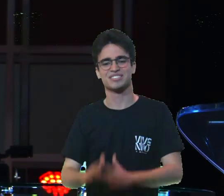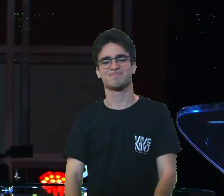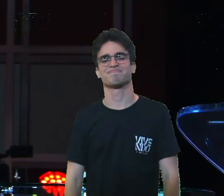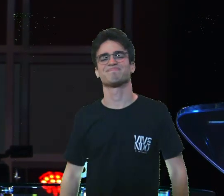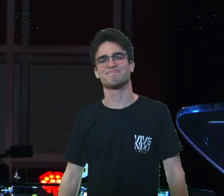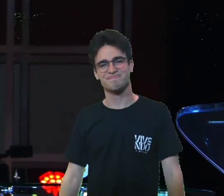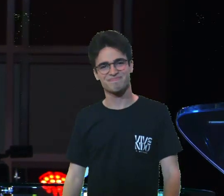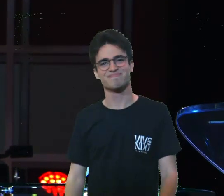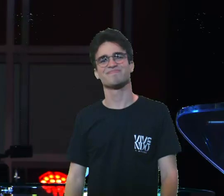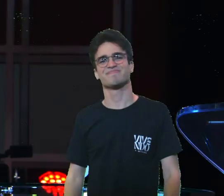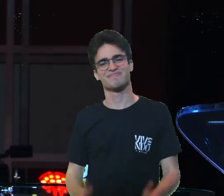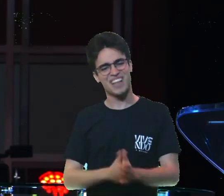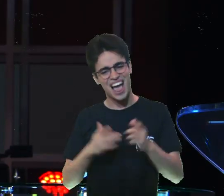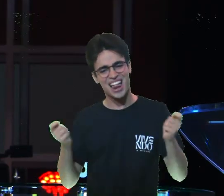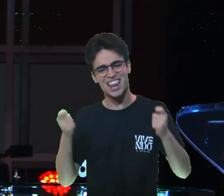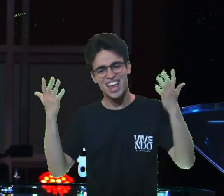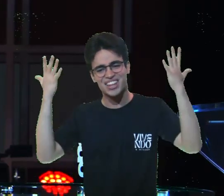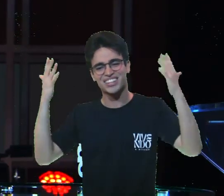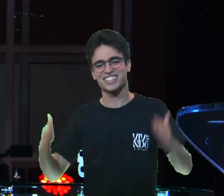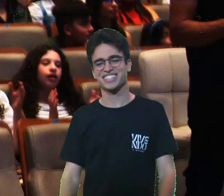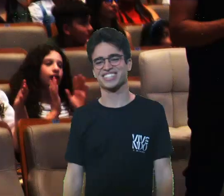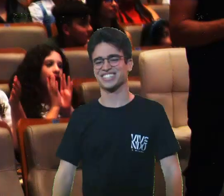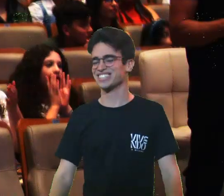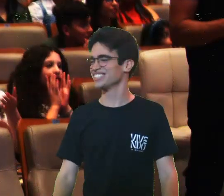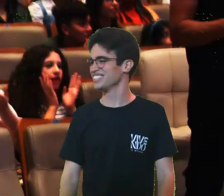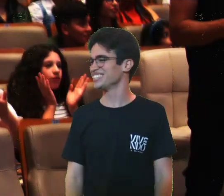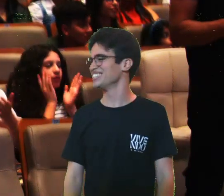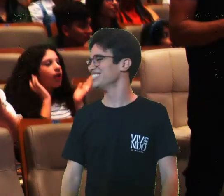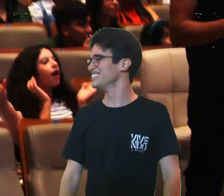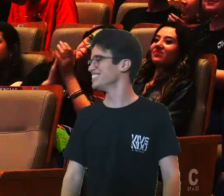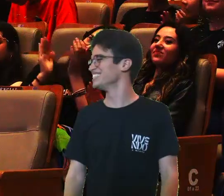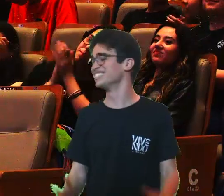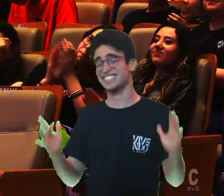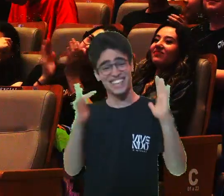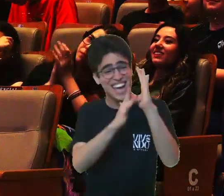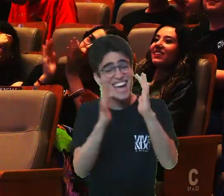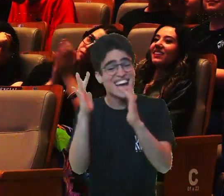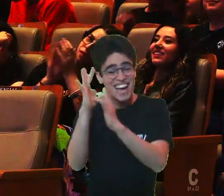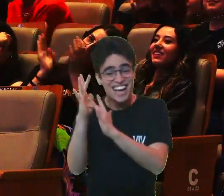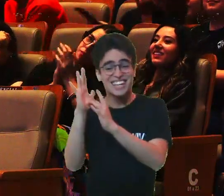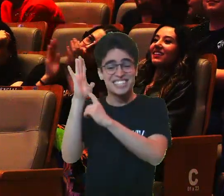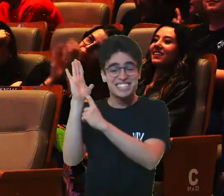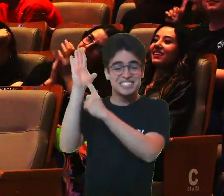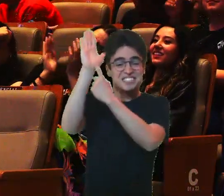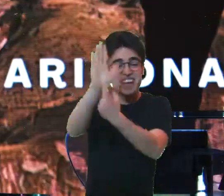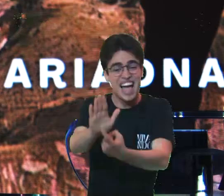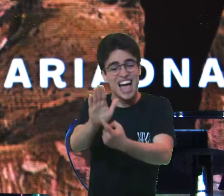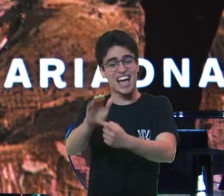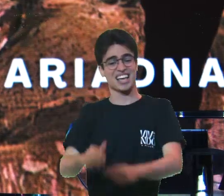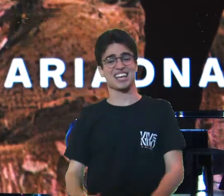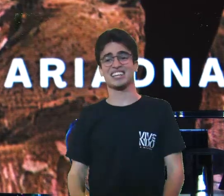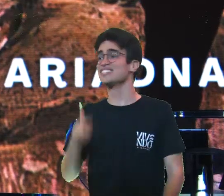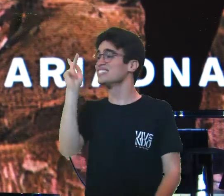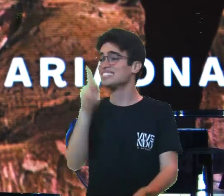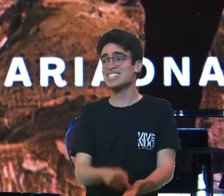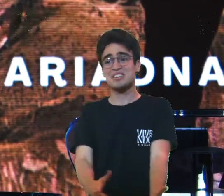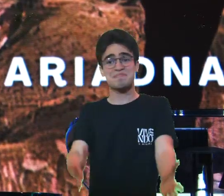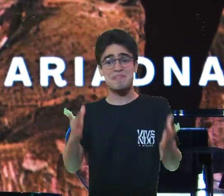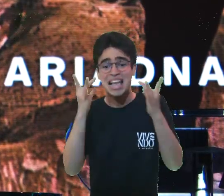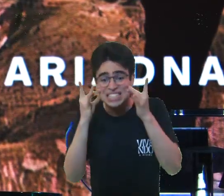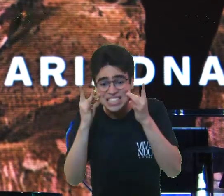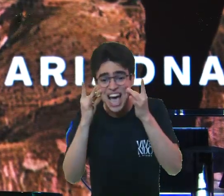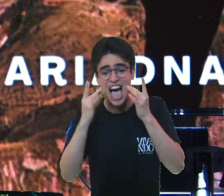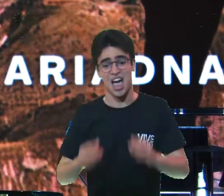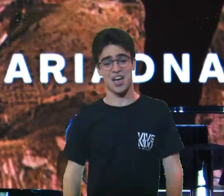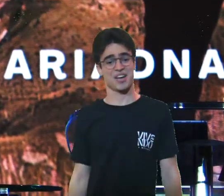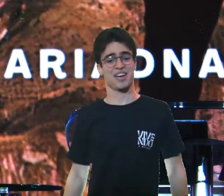um aleluia. Vocês estão muito quietinhos. Jesus se revelando ao vivo e a cores. Para